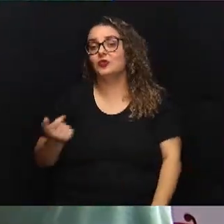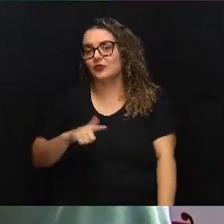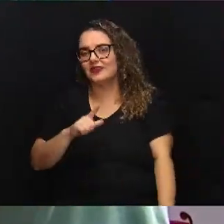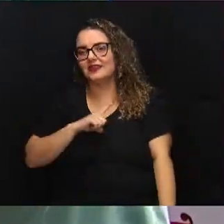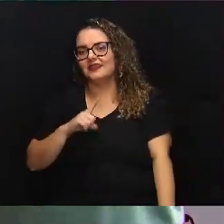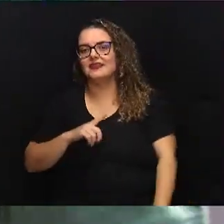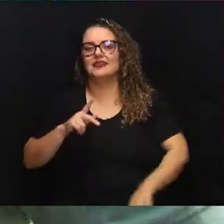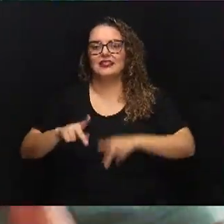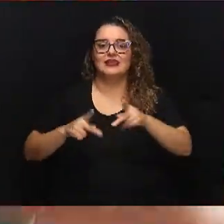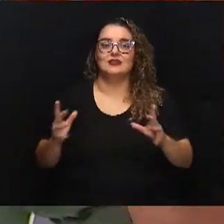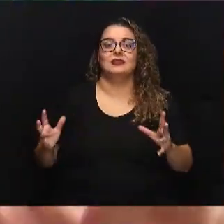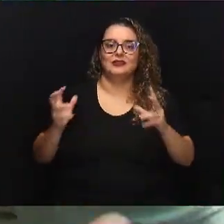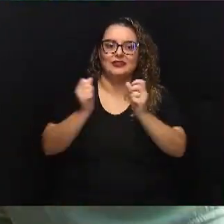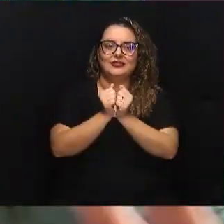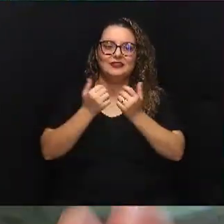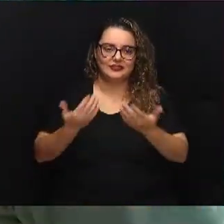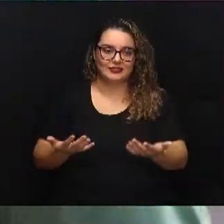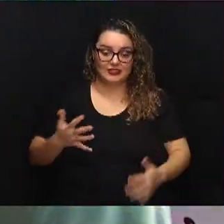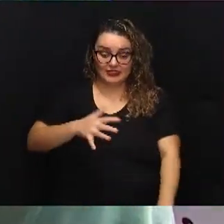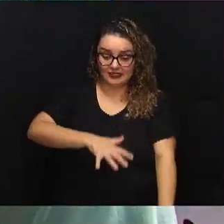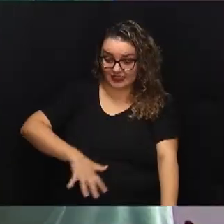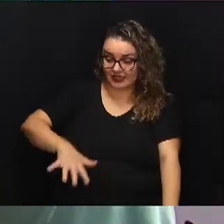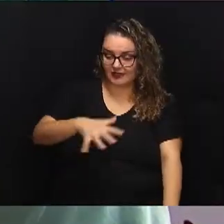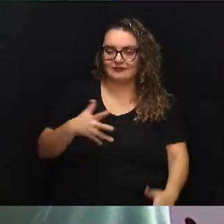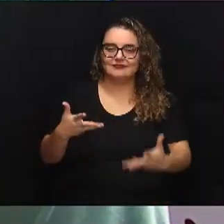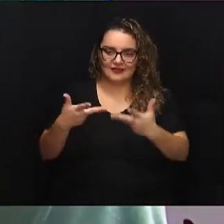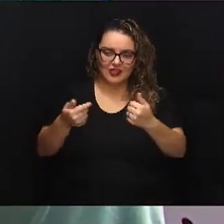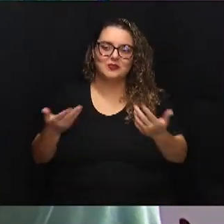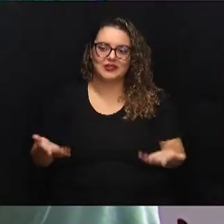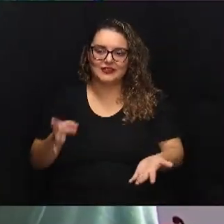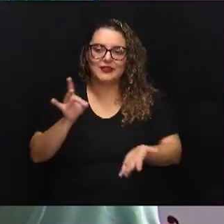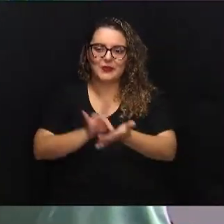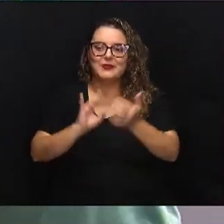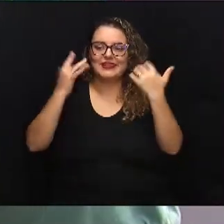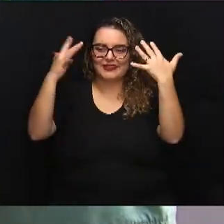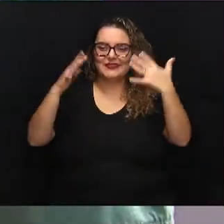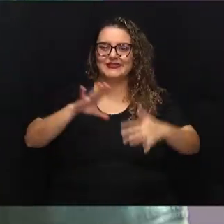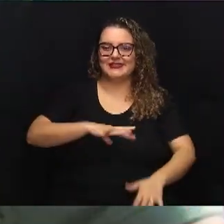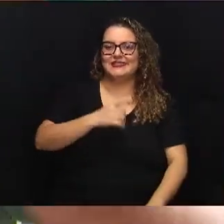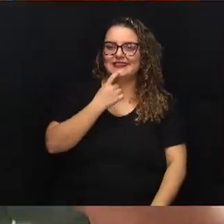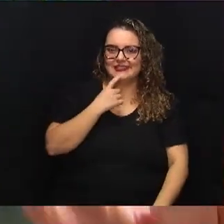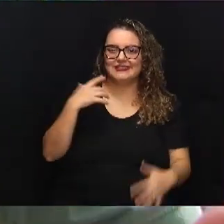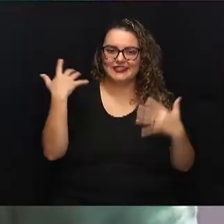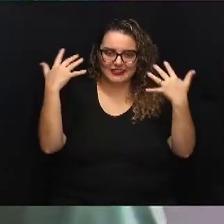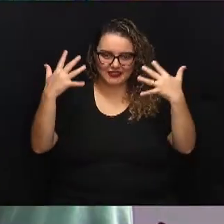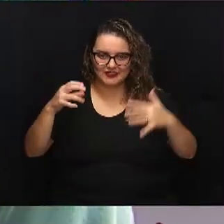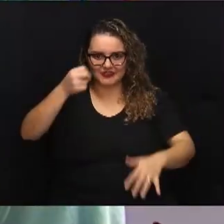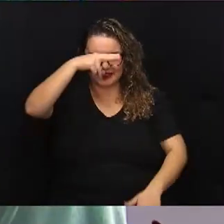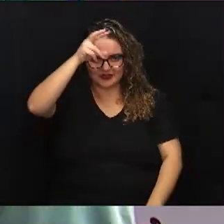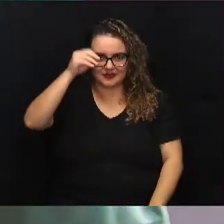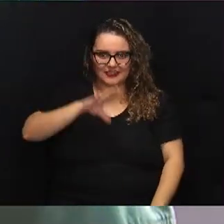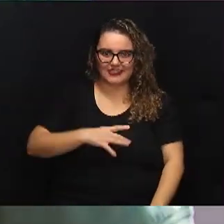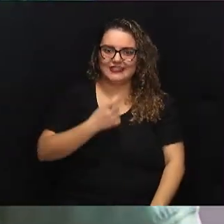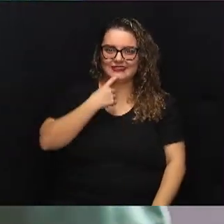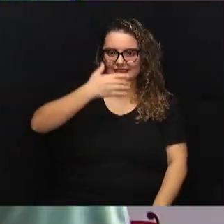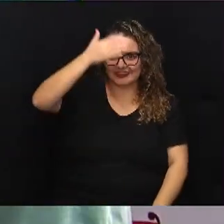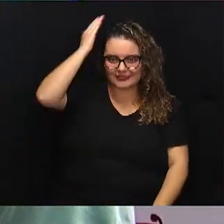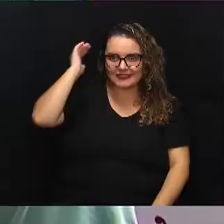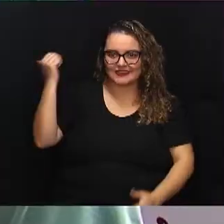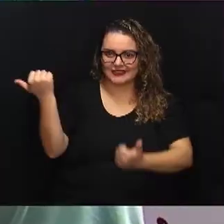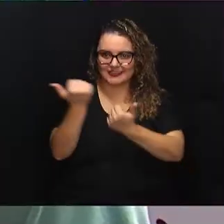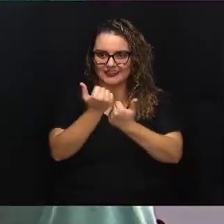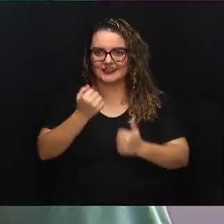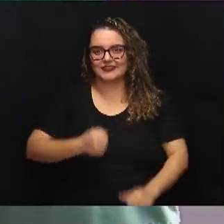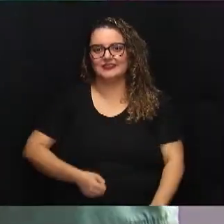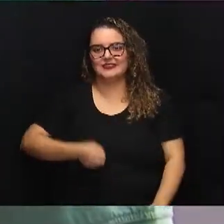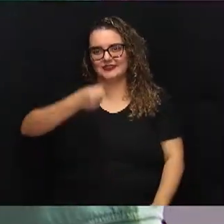povo reunido nesse ambiente maravilhoso. Então, realmente, parabéns Campinas, parabéns ao prefeito de Campinas, Dário Saad, ao vice-prefeito